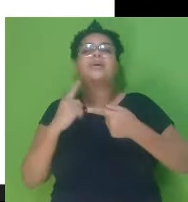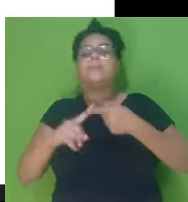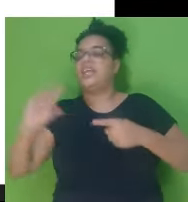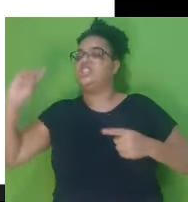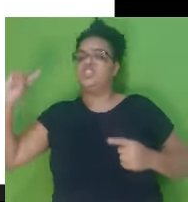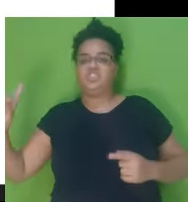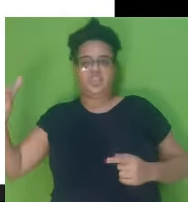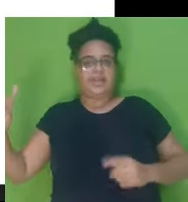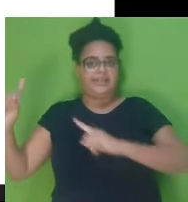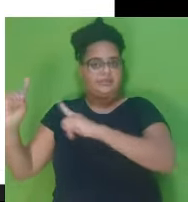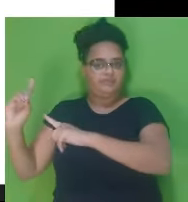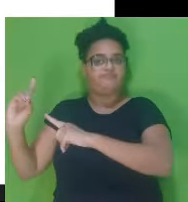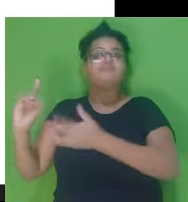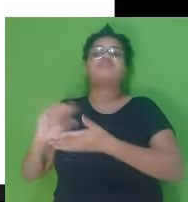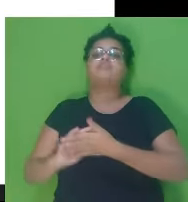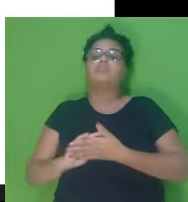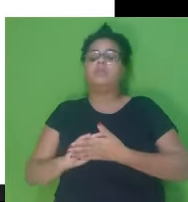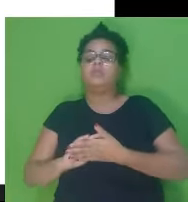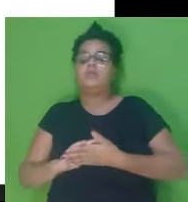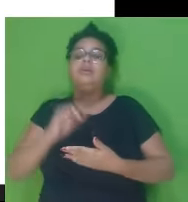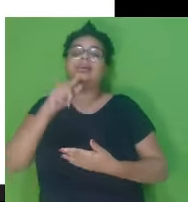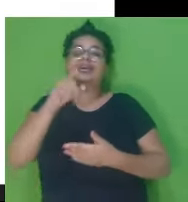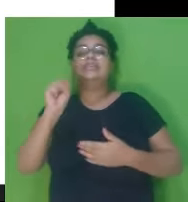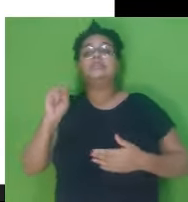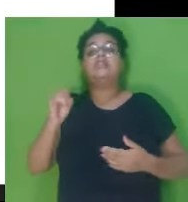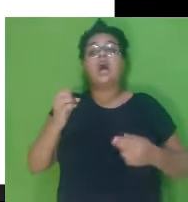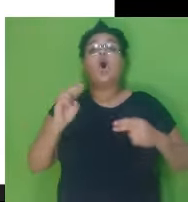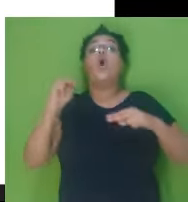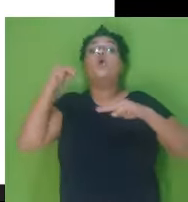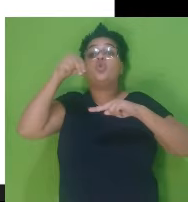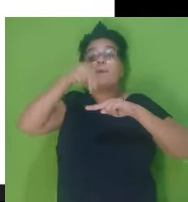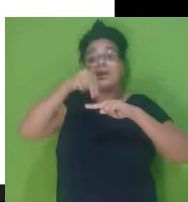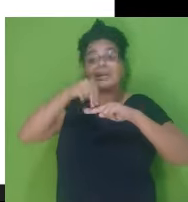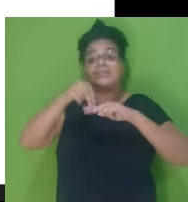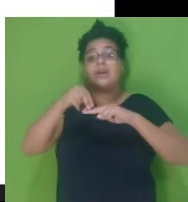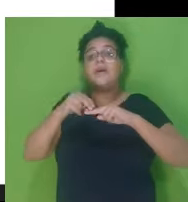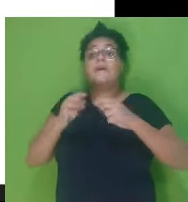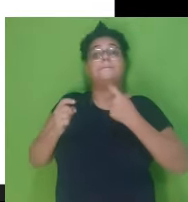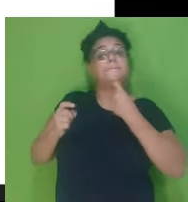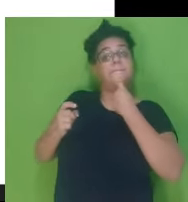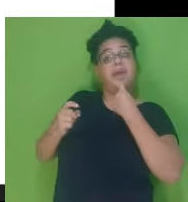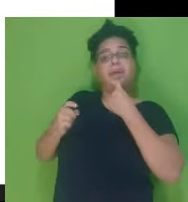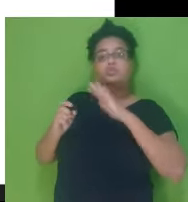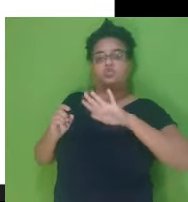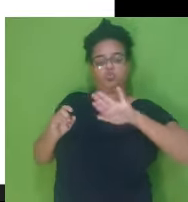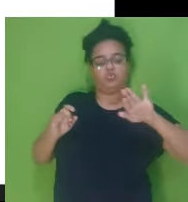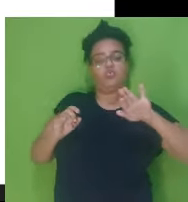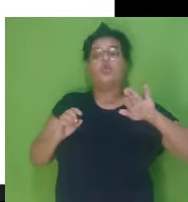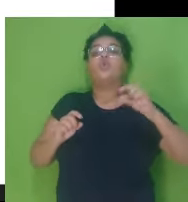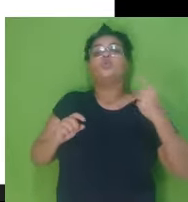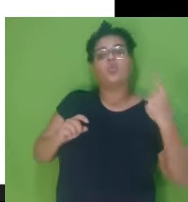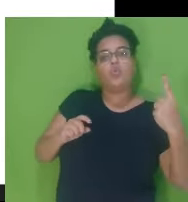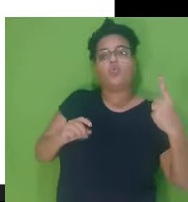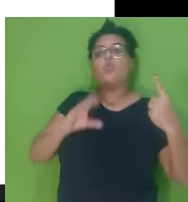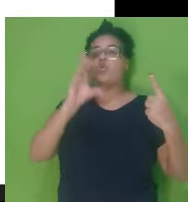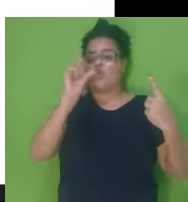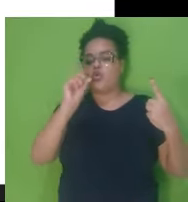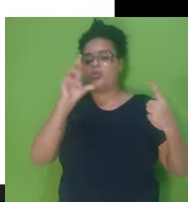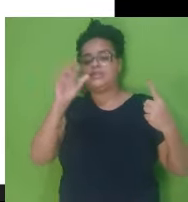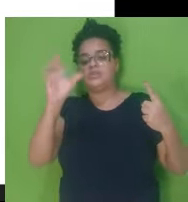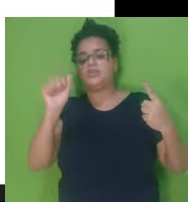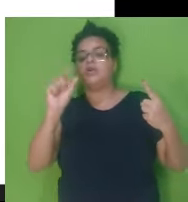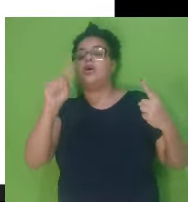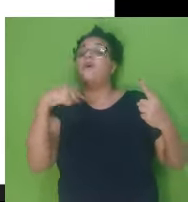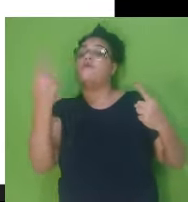direita. Né? E aí, se o numerador está muito próximo de 1, o quociente, nesse